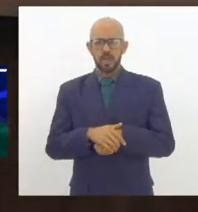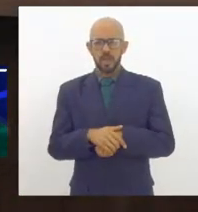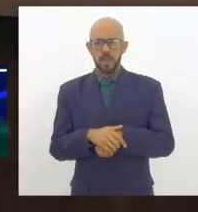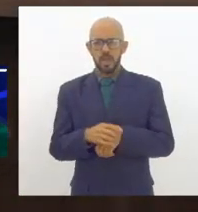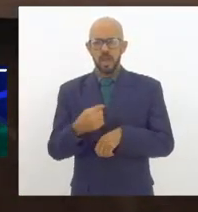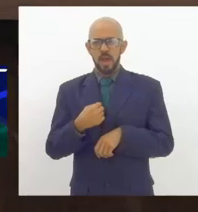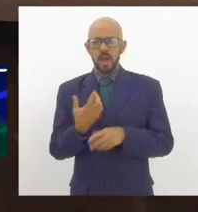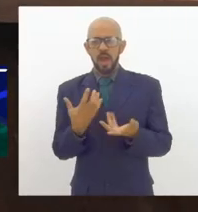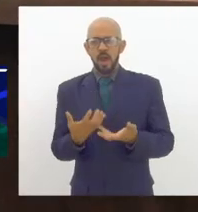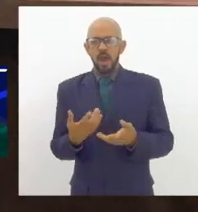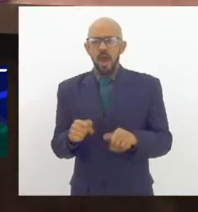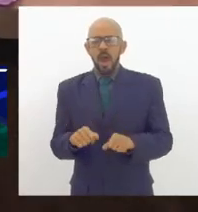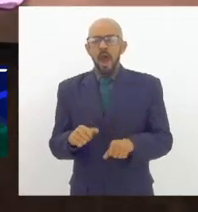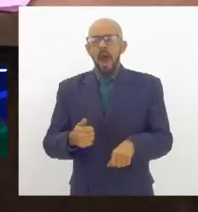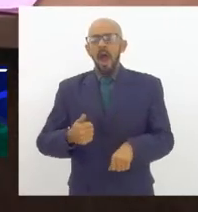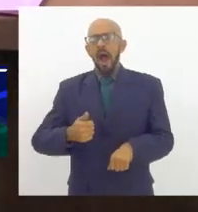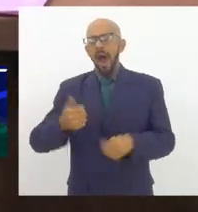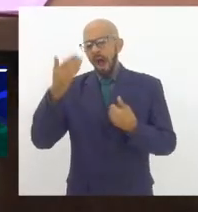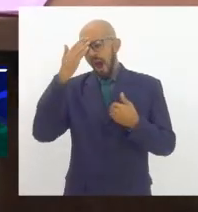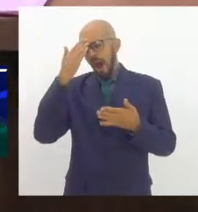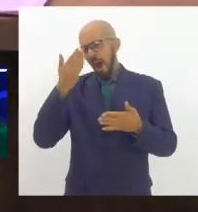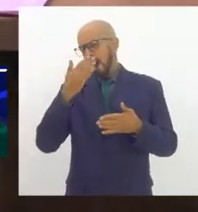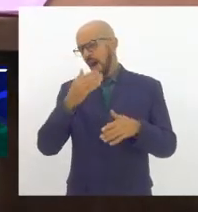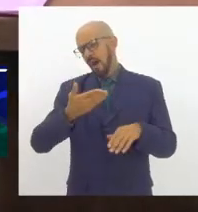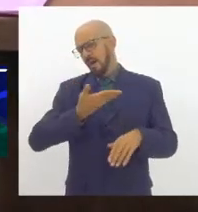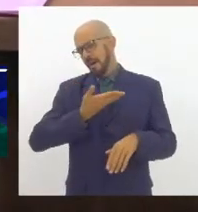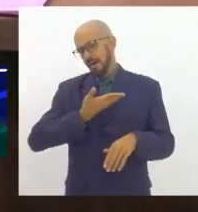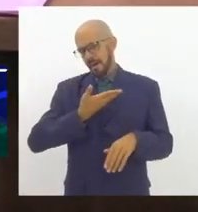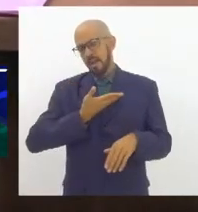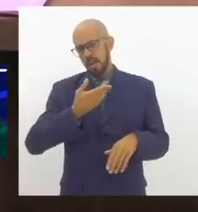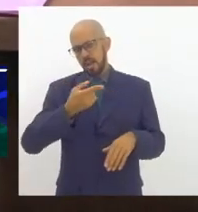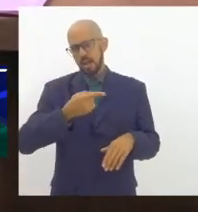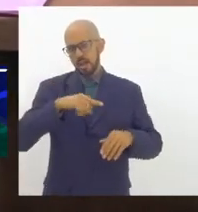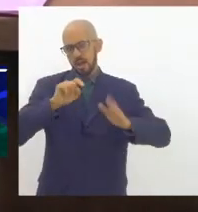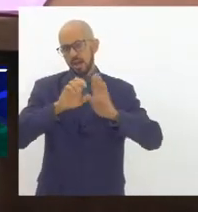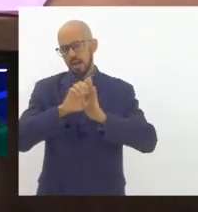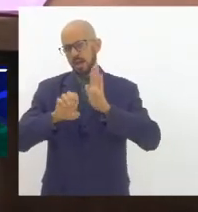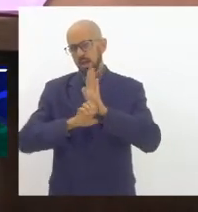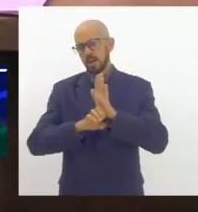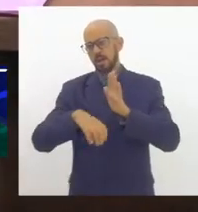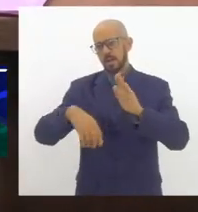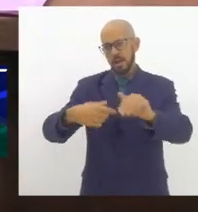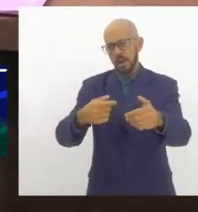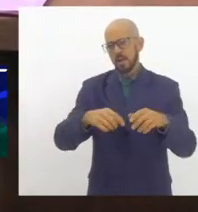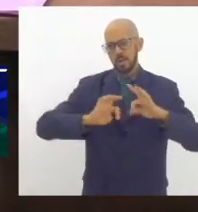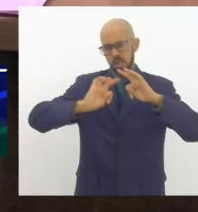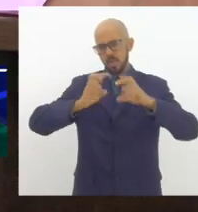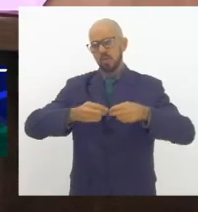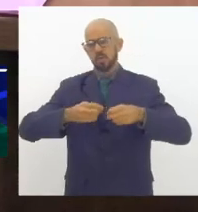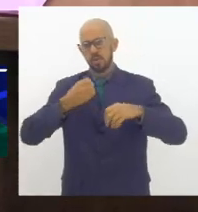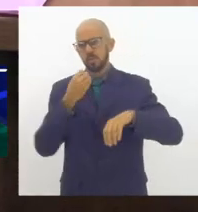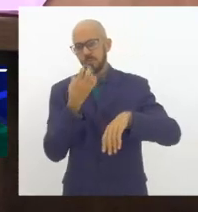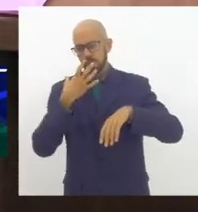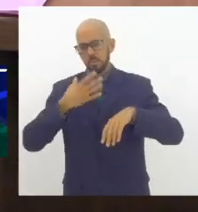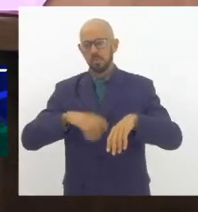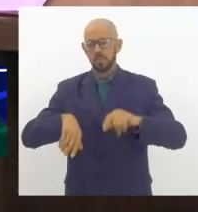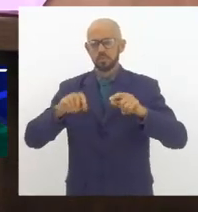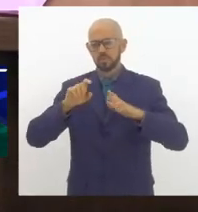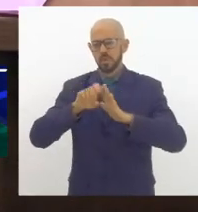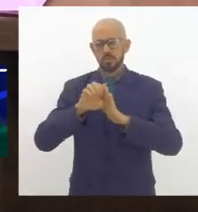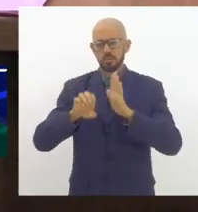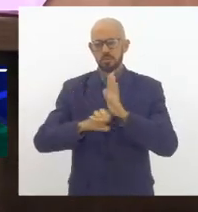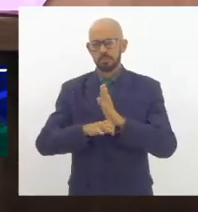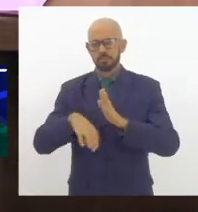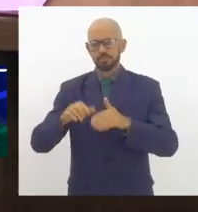eu quero primeiro agradecer aos meus pares que colocaram as emendas nas emendas todas são muito boas são